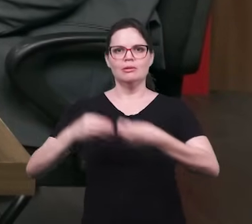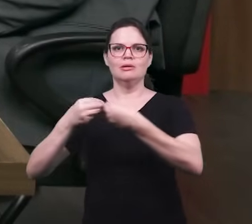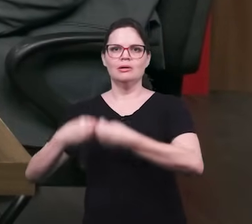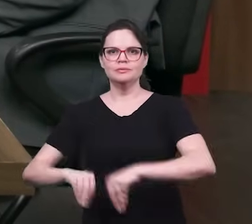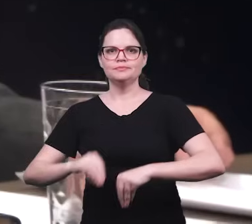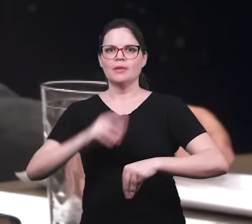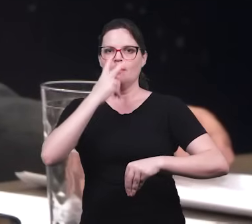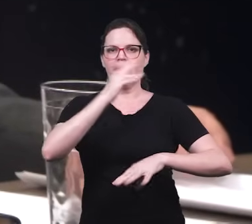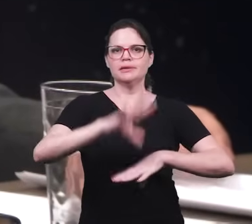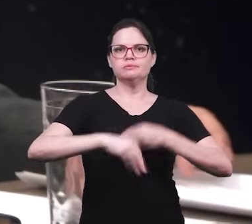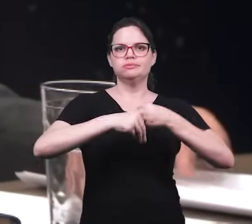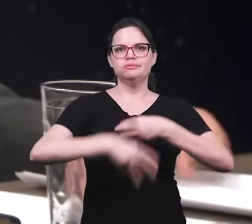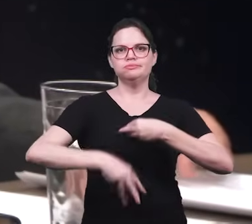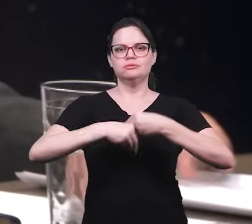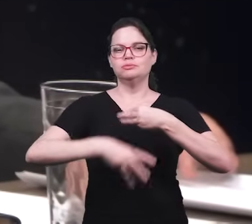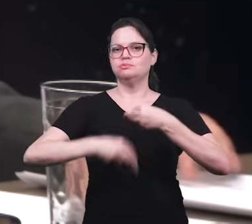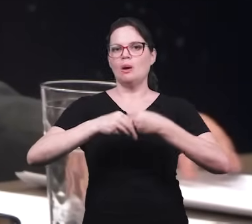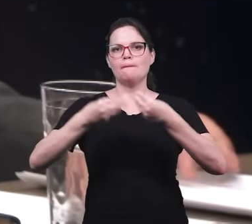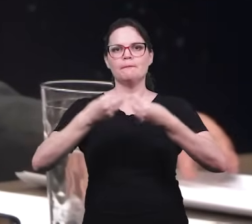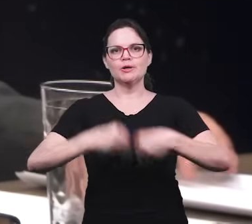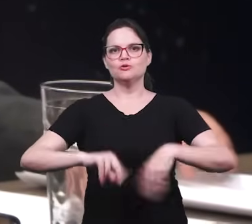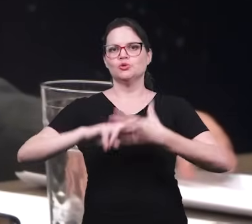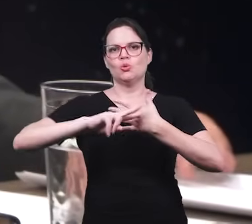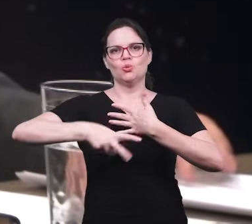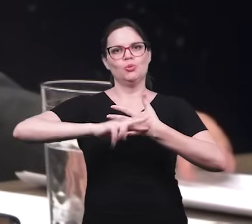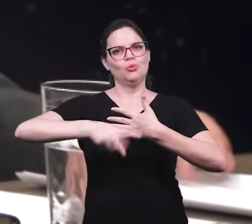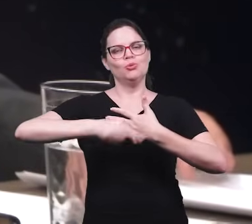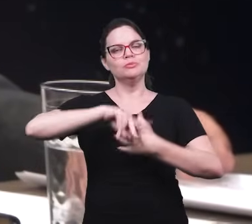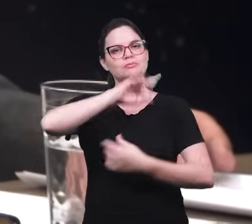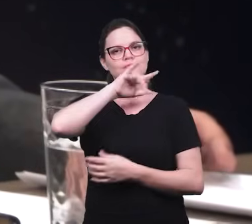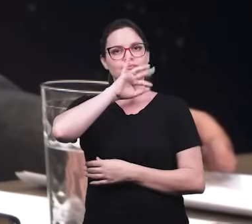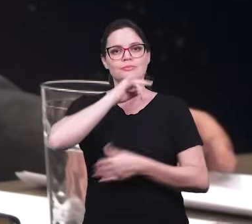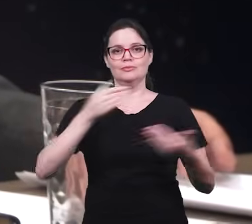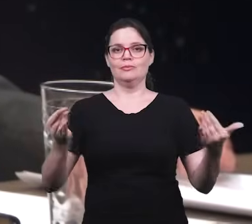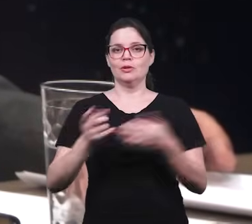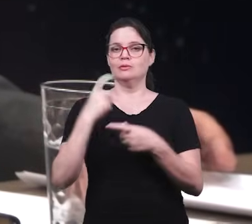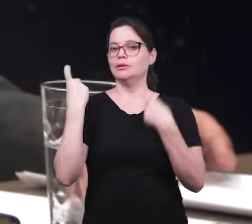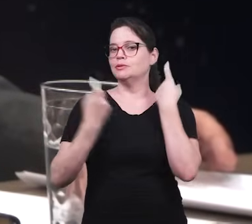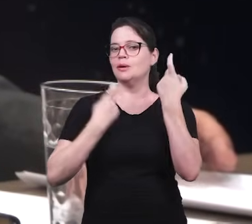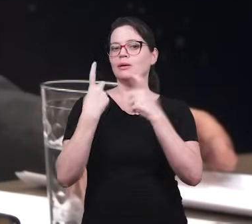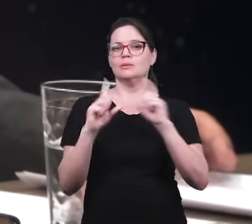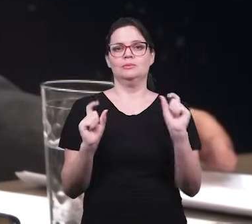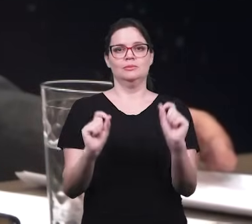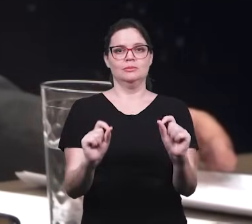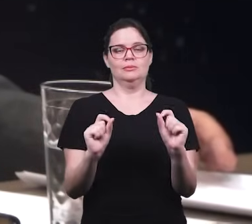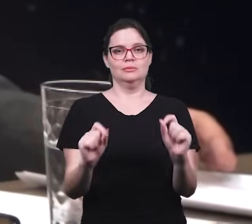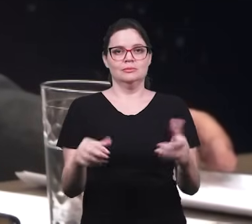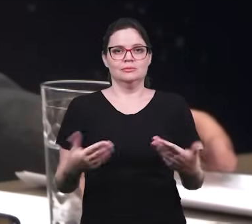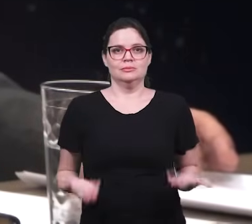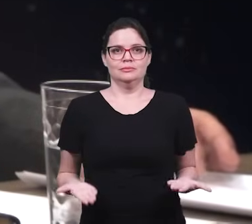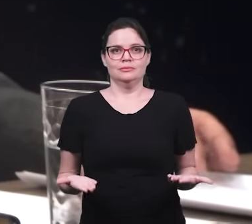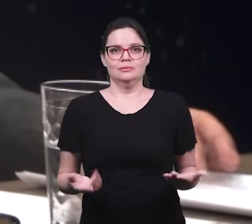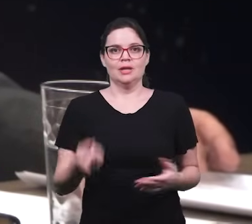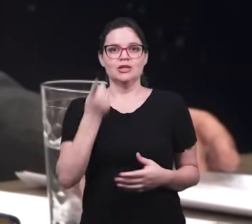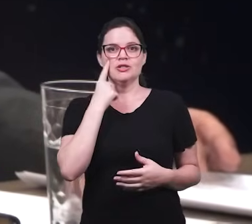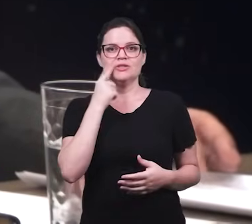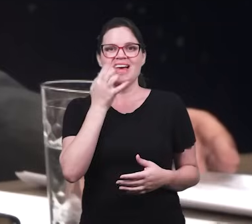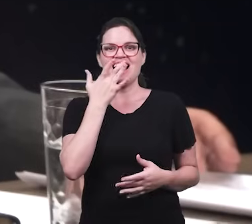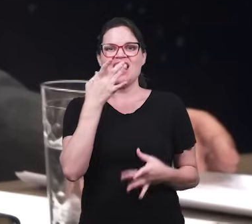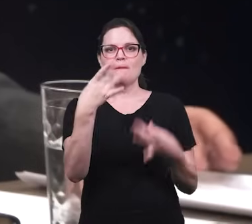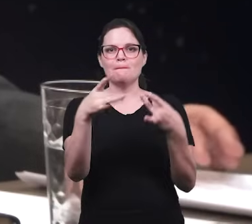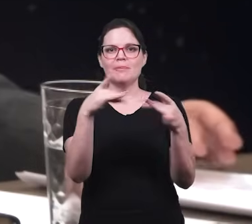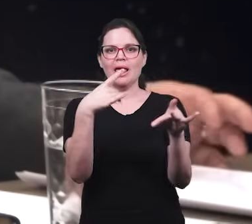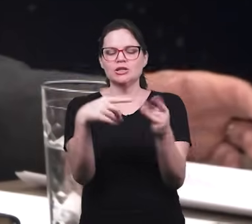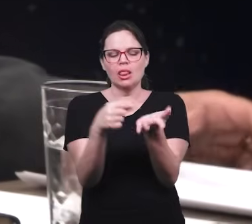se acumulando ao longo desse tempo. E essa grande preocupação hoje justamente um exemplo o microplástico, né?